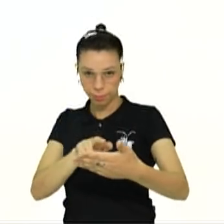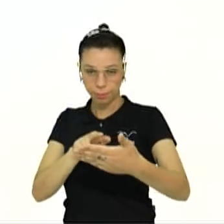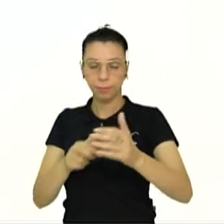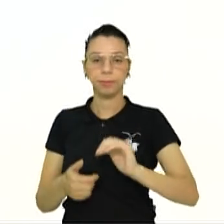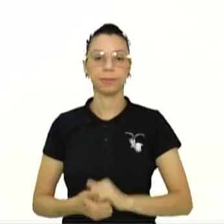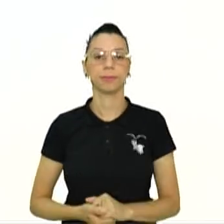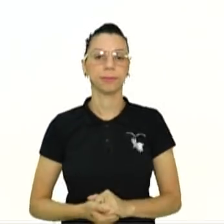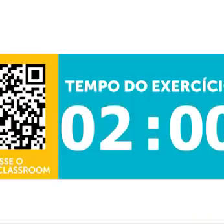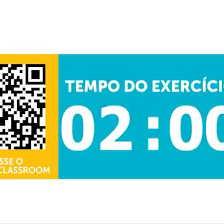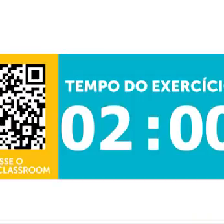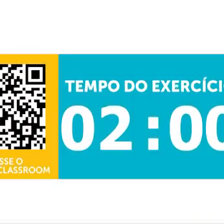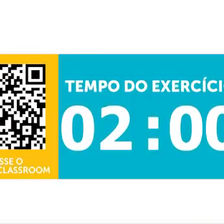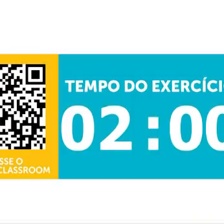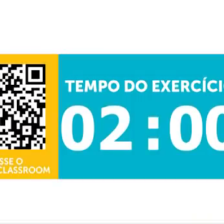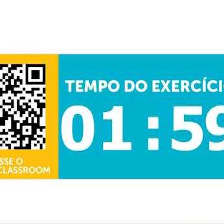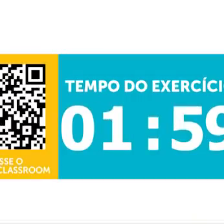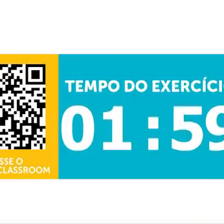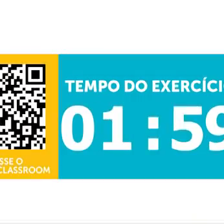resolverem.